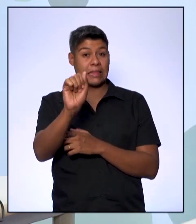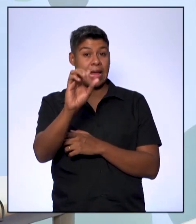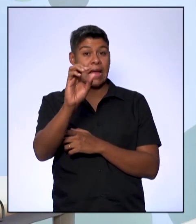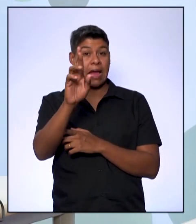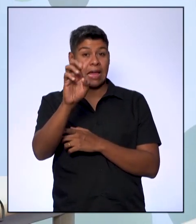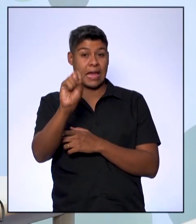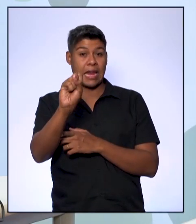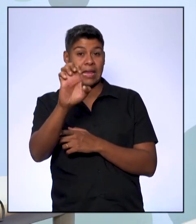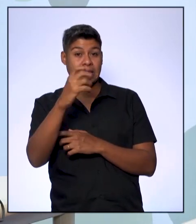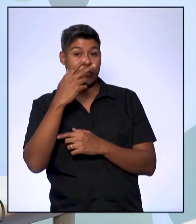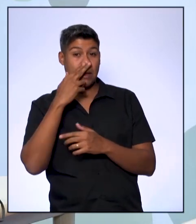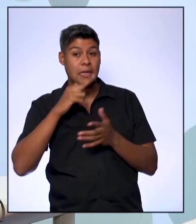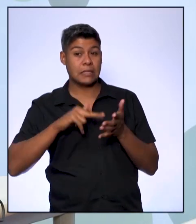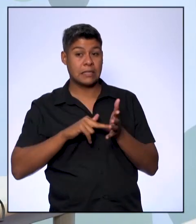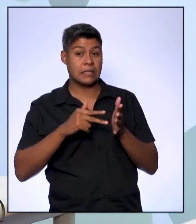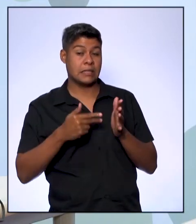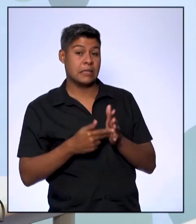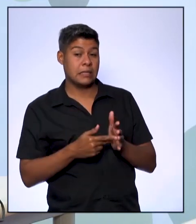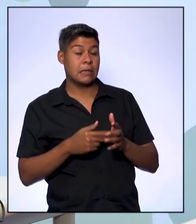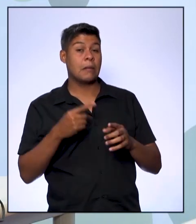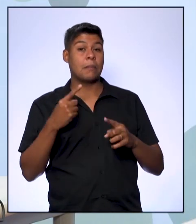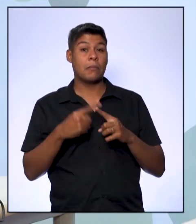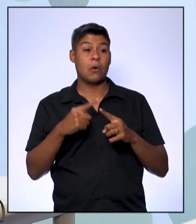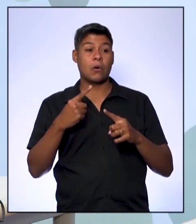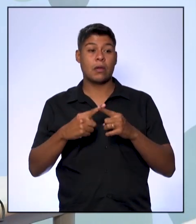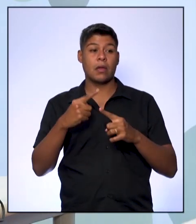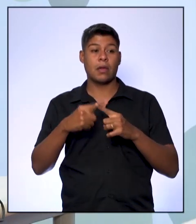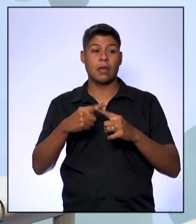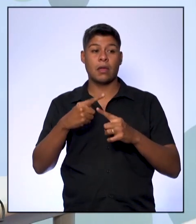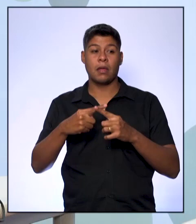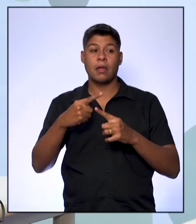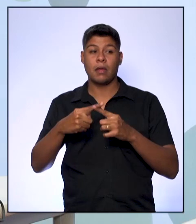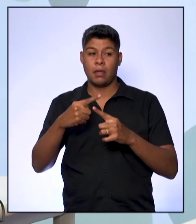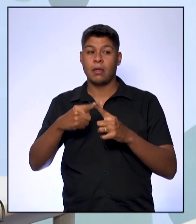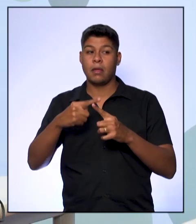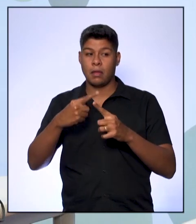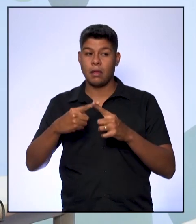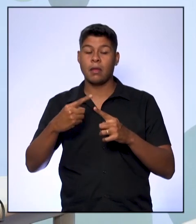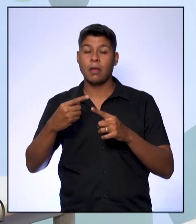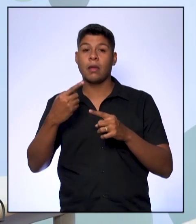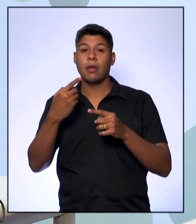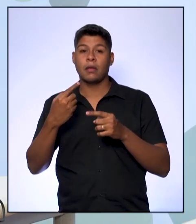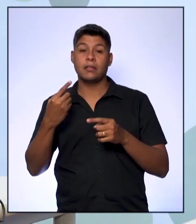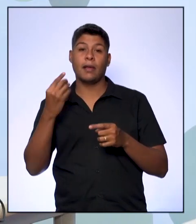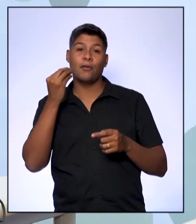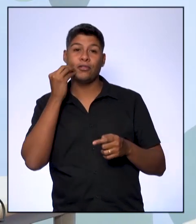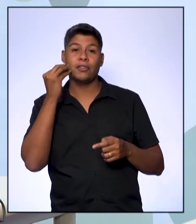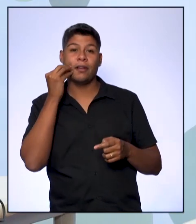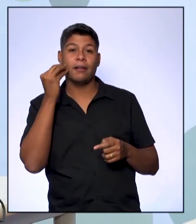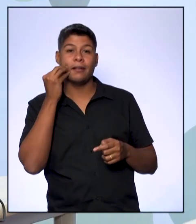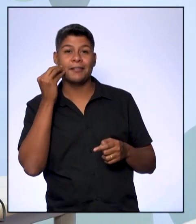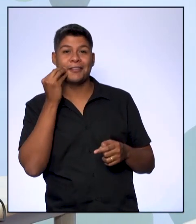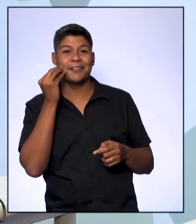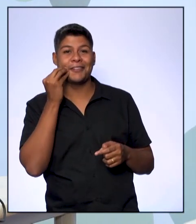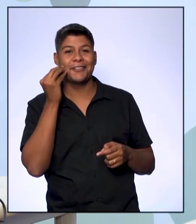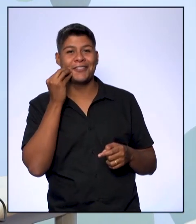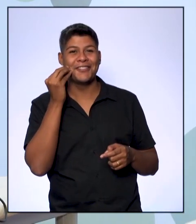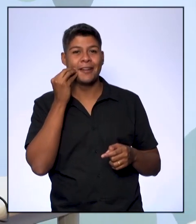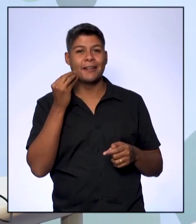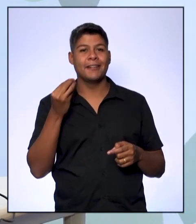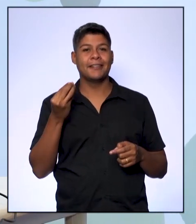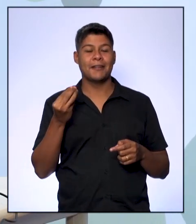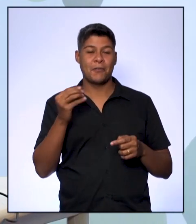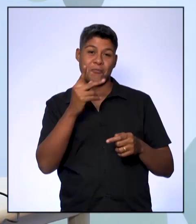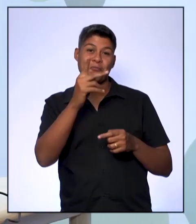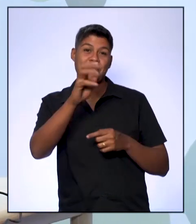uma associação de significado sem porque como não tinha um nome acertado a essa parte do móvel então se